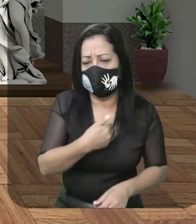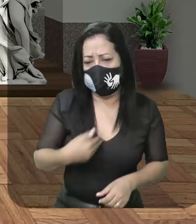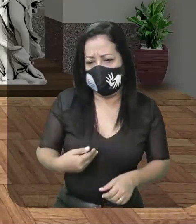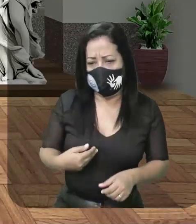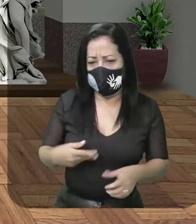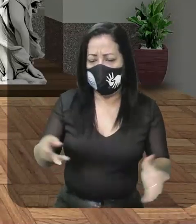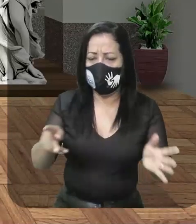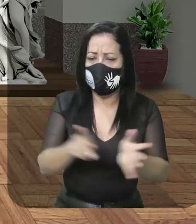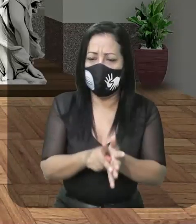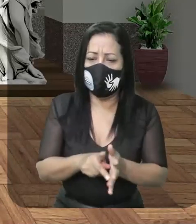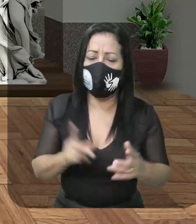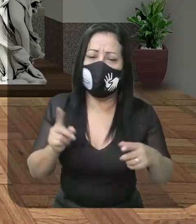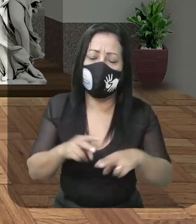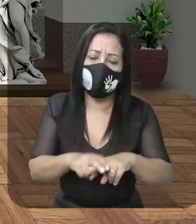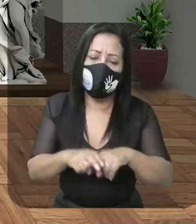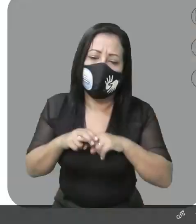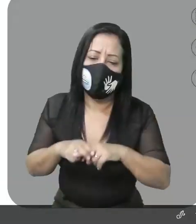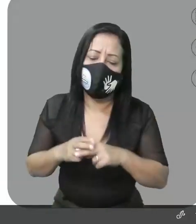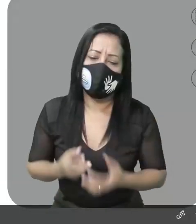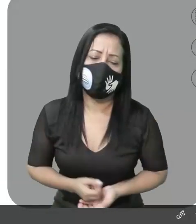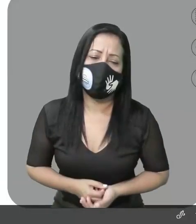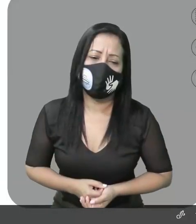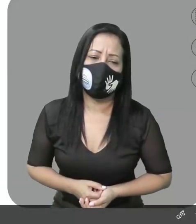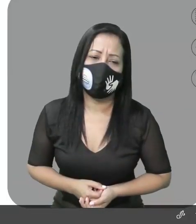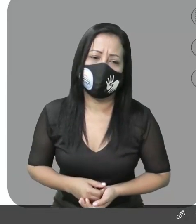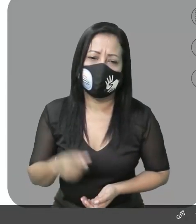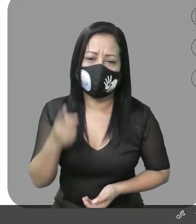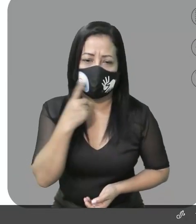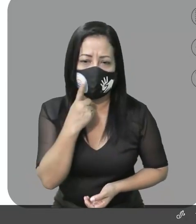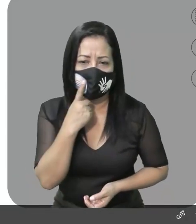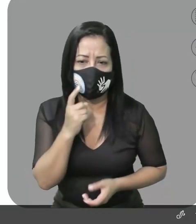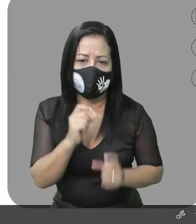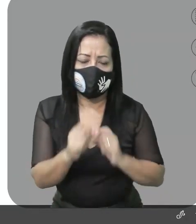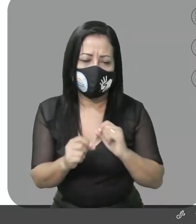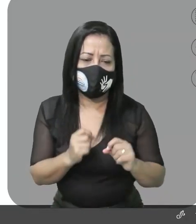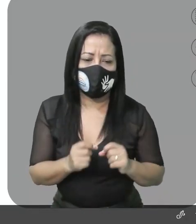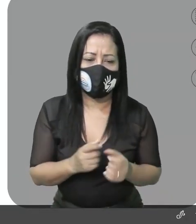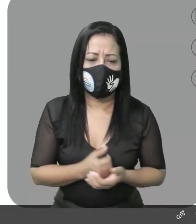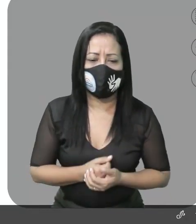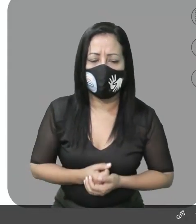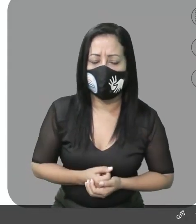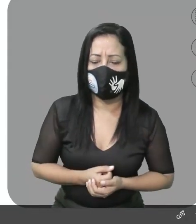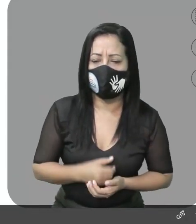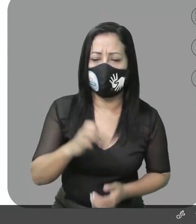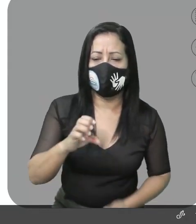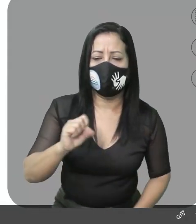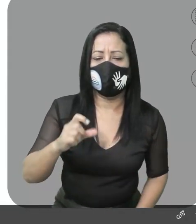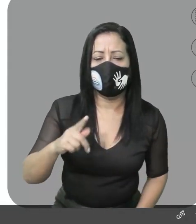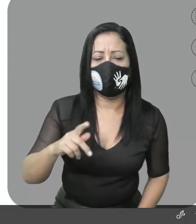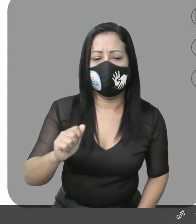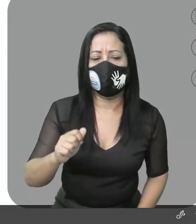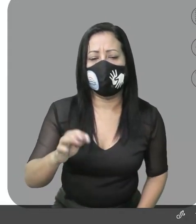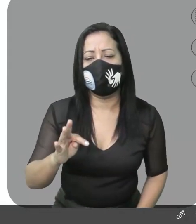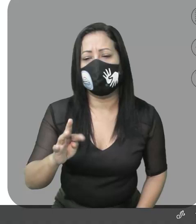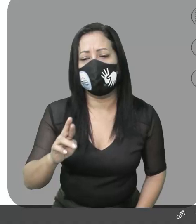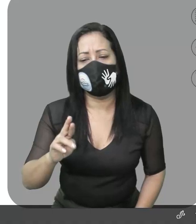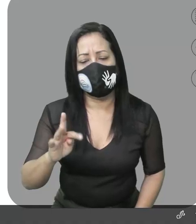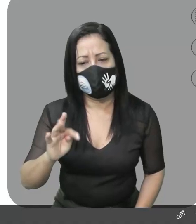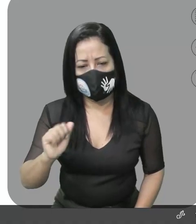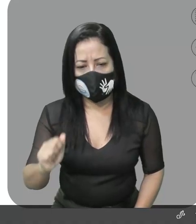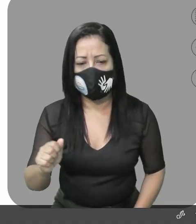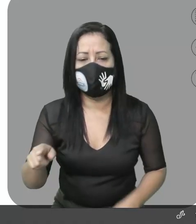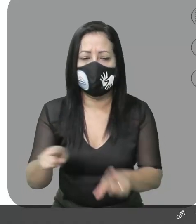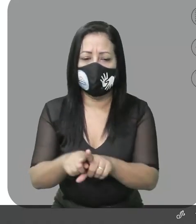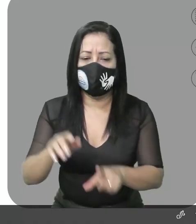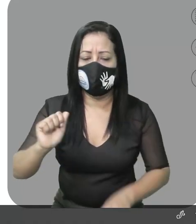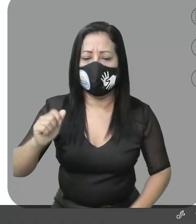isso que essa primeira questão, ela fala ali na tela de vocês, ela fala sobre Esparta e Atenas.